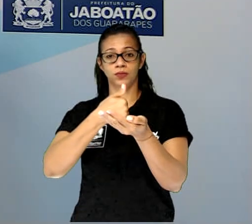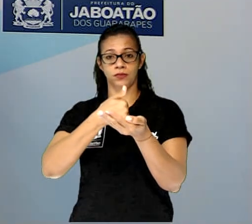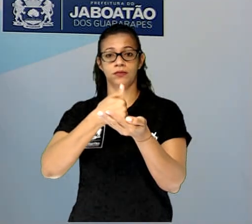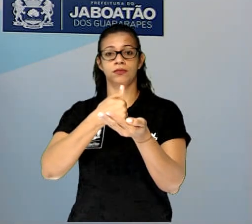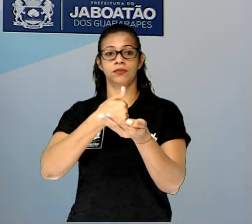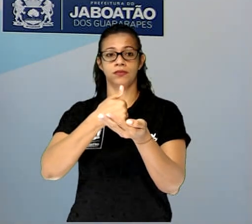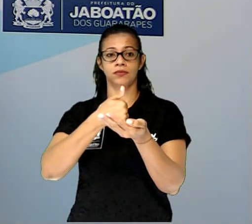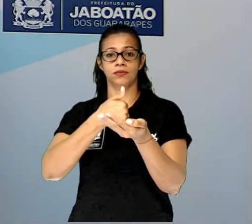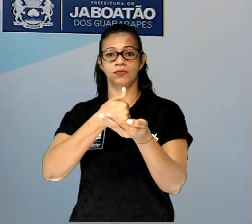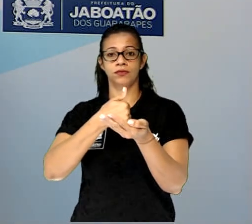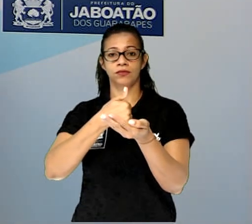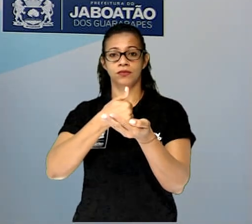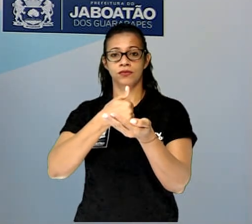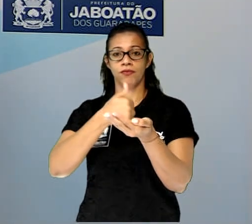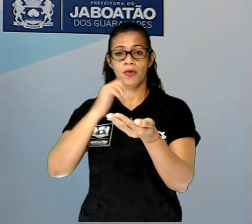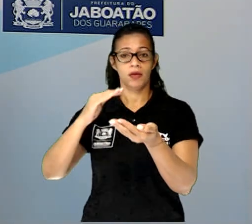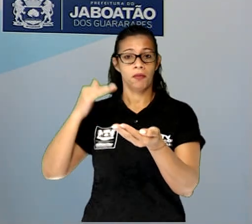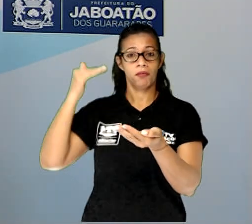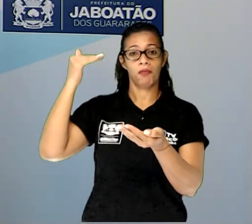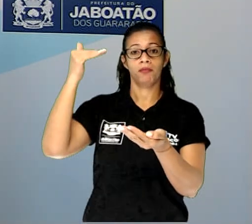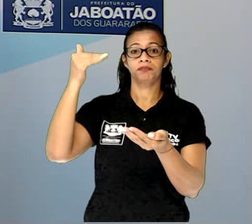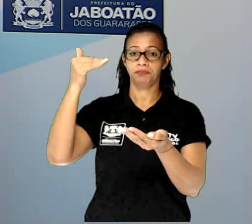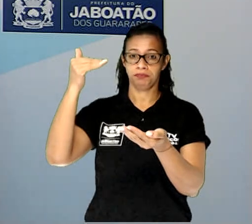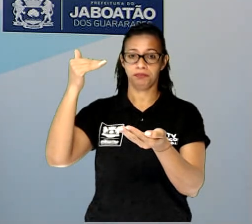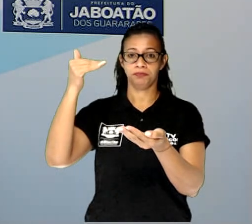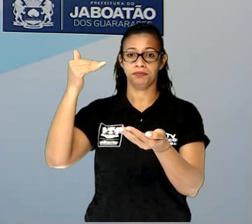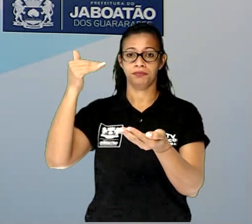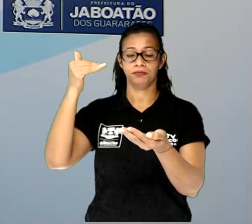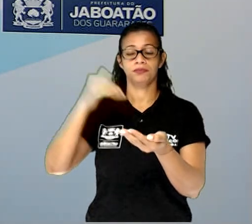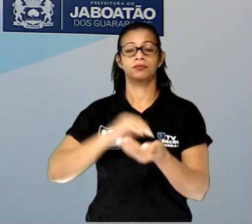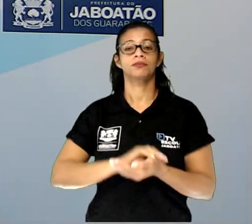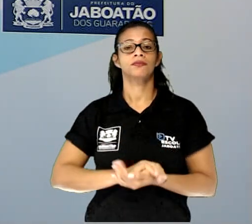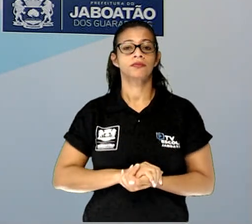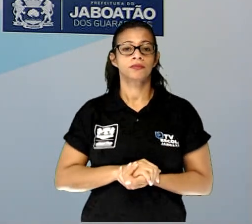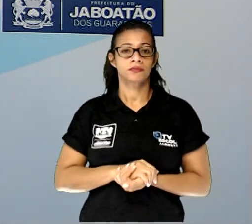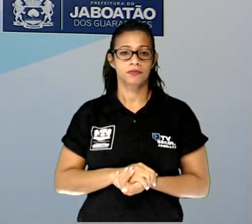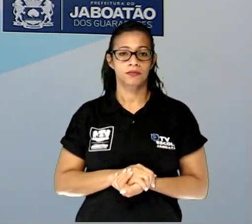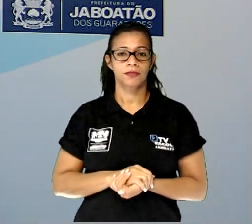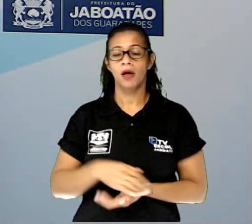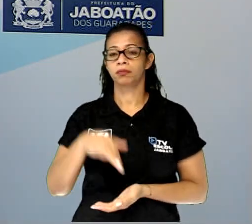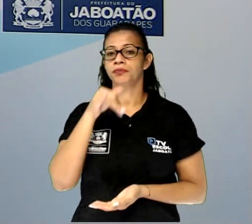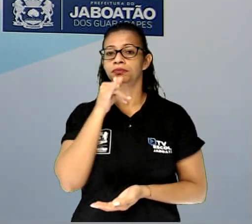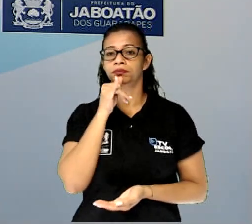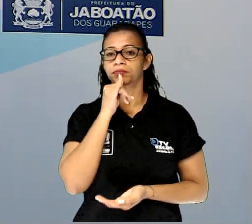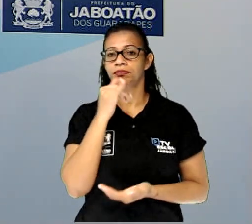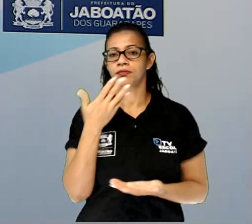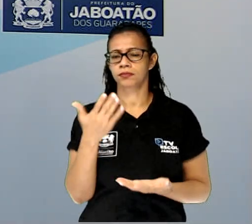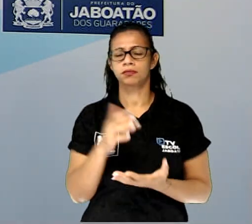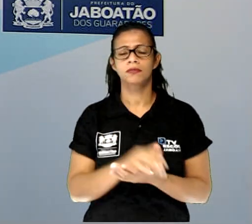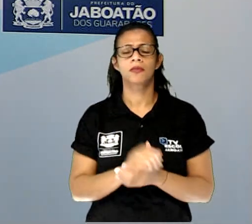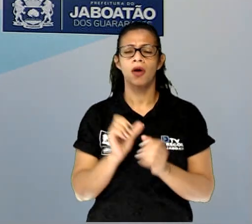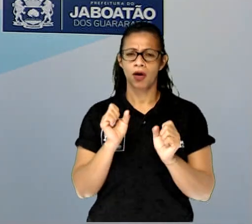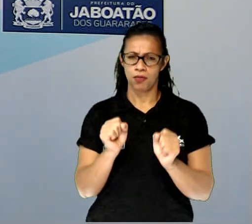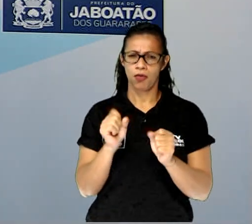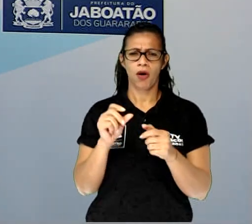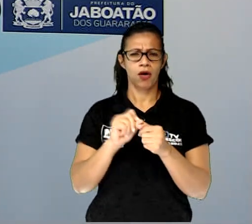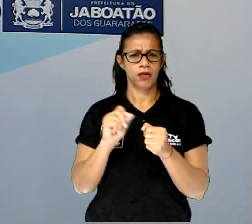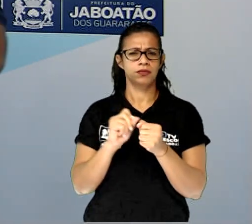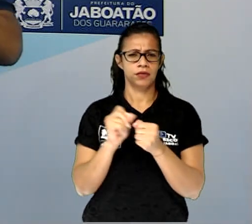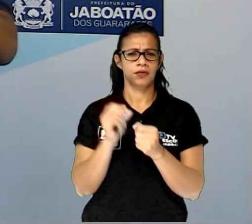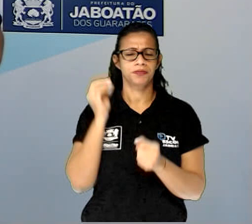em uma superfície menor quantidade de energia. É como se você pegasse, você pode fazer o teste em casa. Pega teu